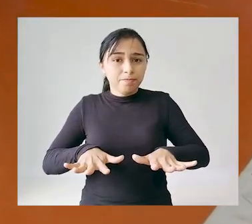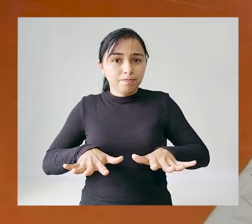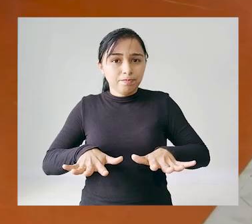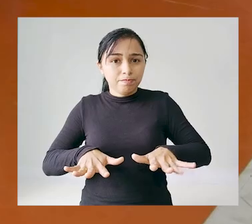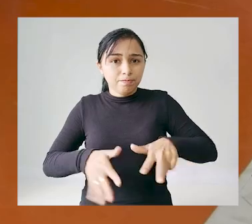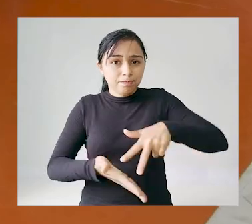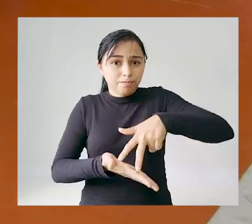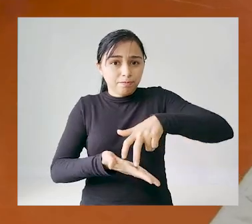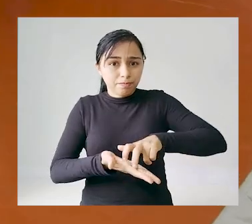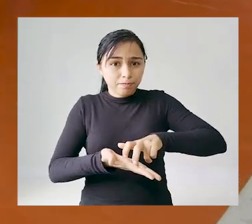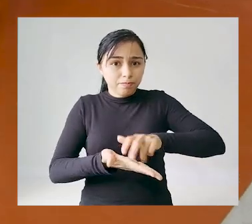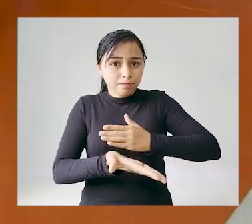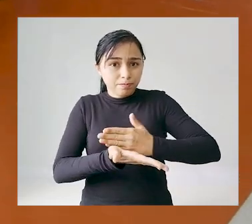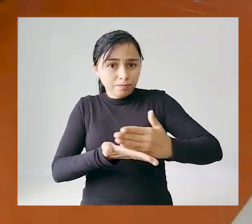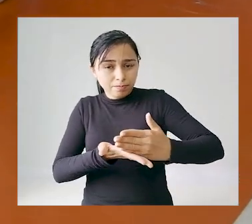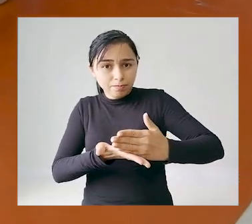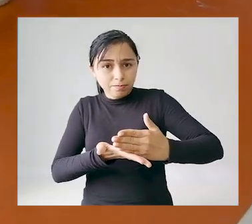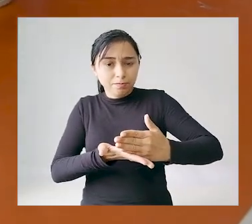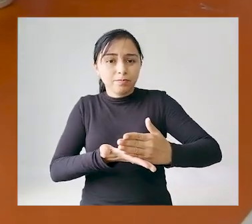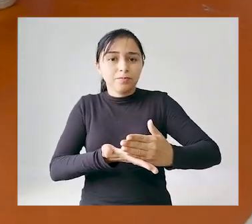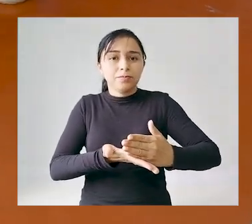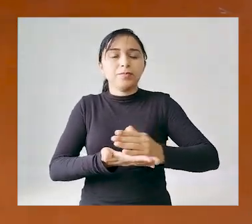Isso, prontos.